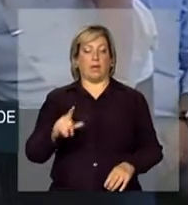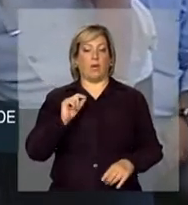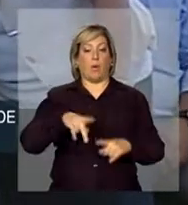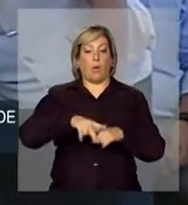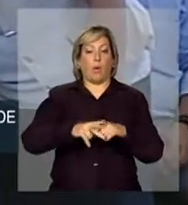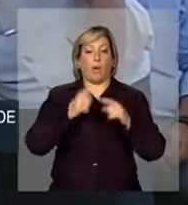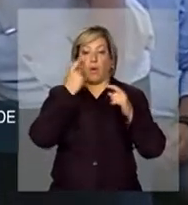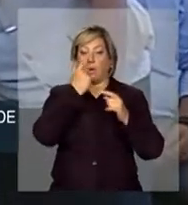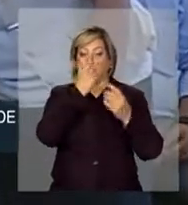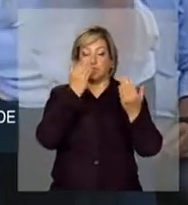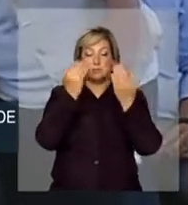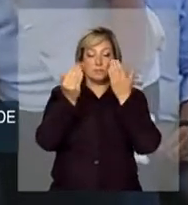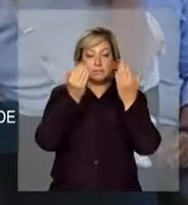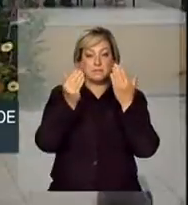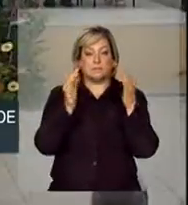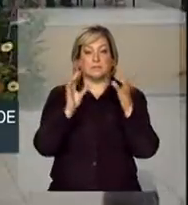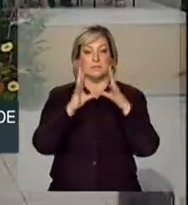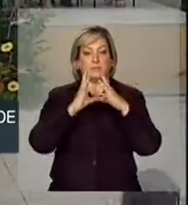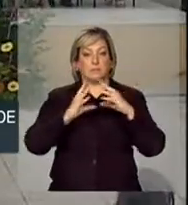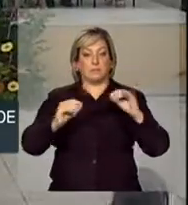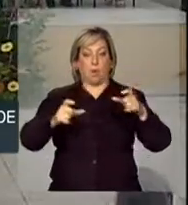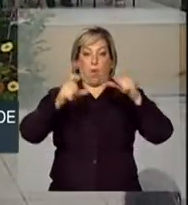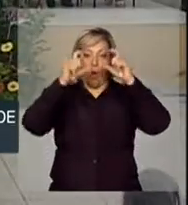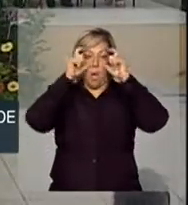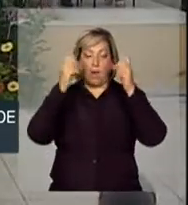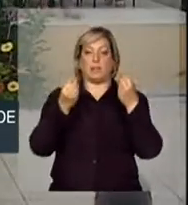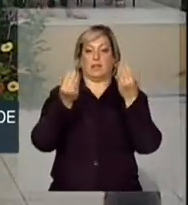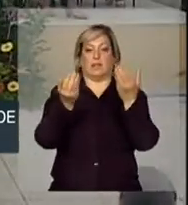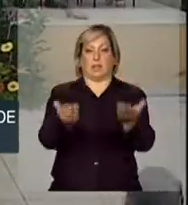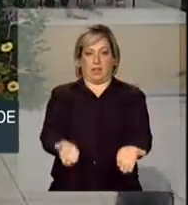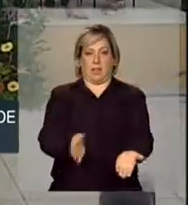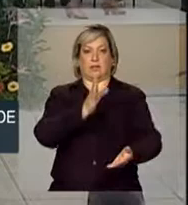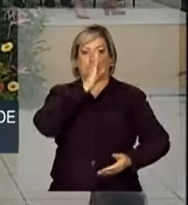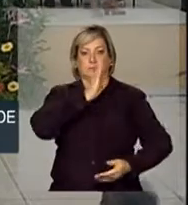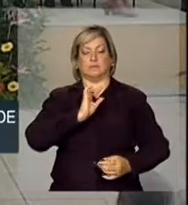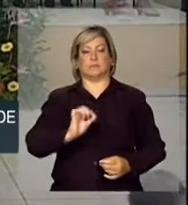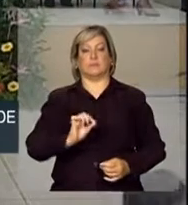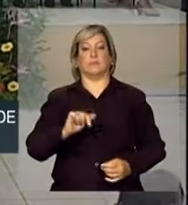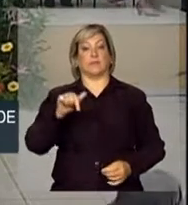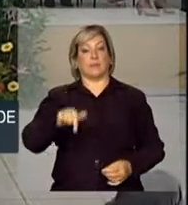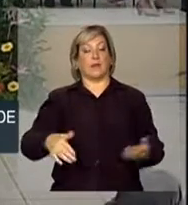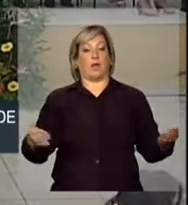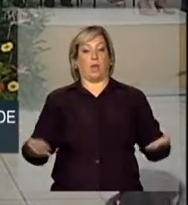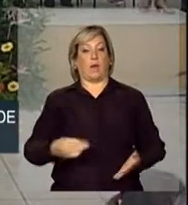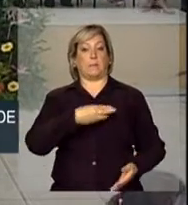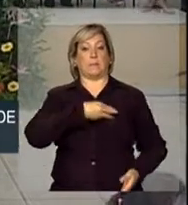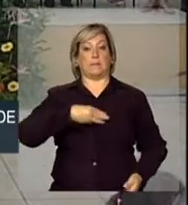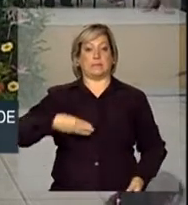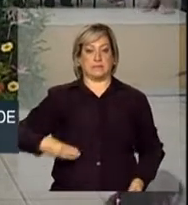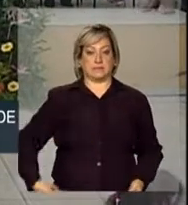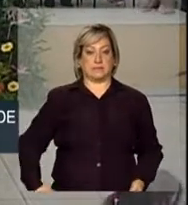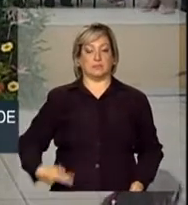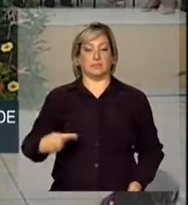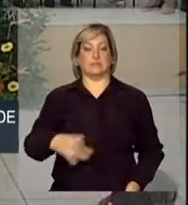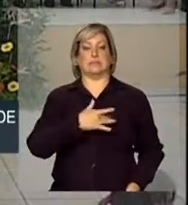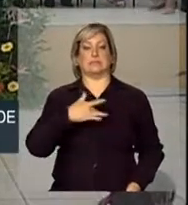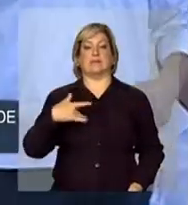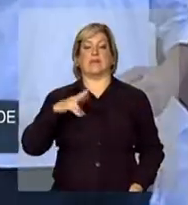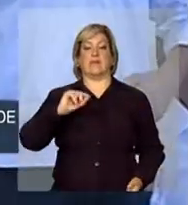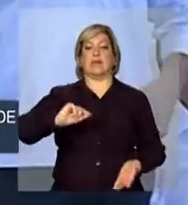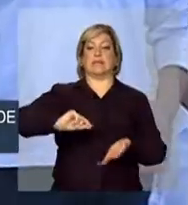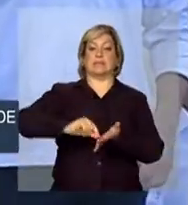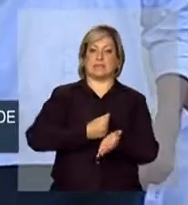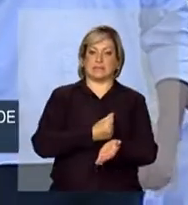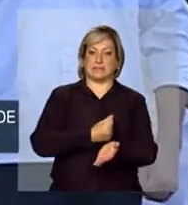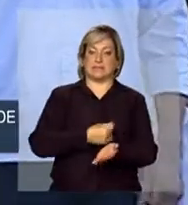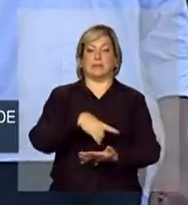correção do problema de visão como a oferta de óculos neste momento se o ministro da saúde assina a